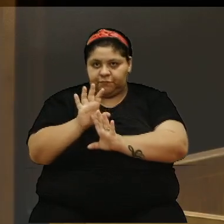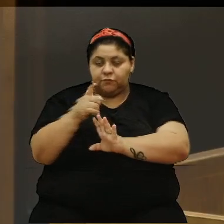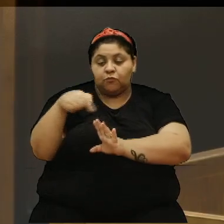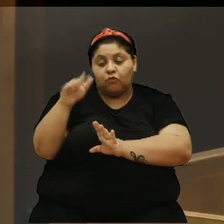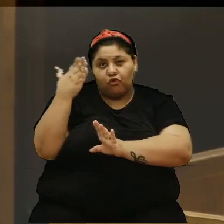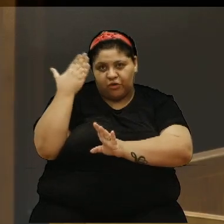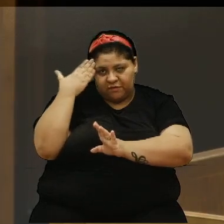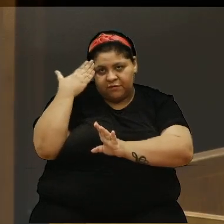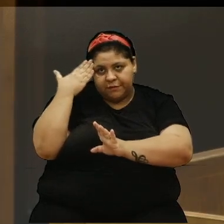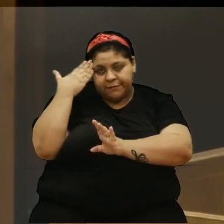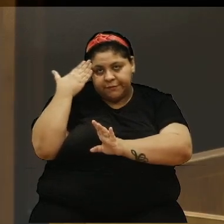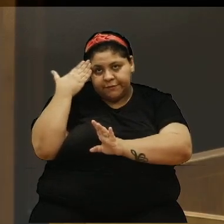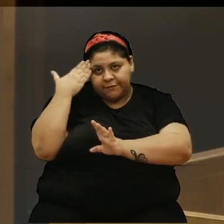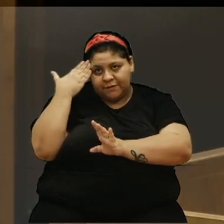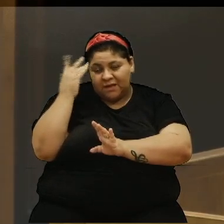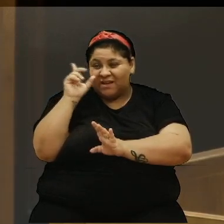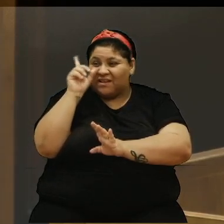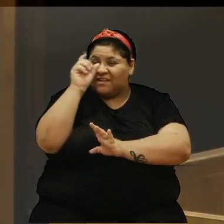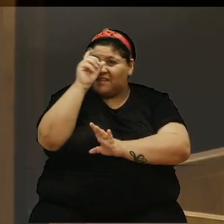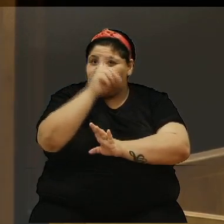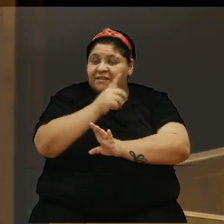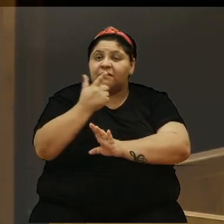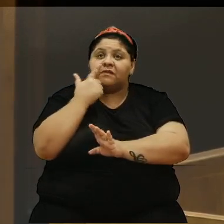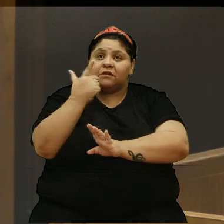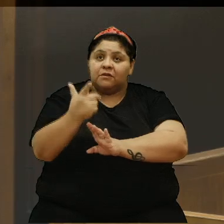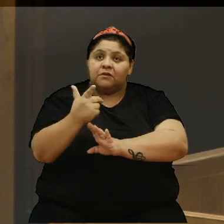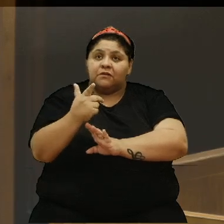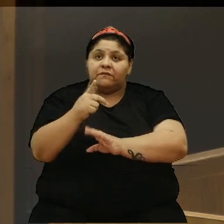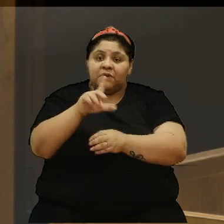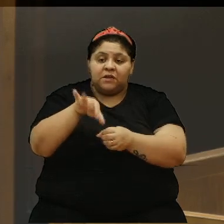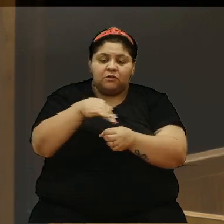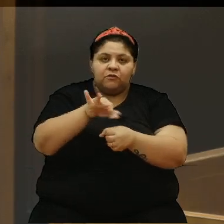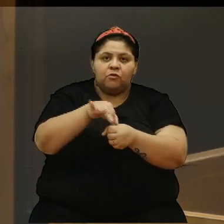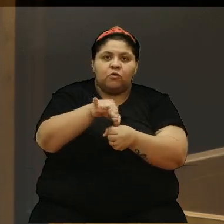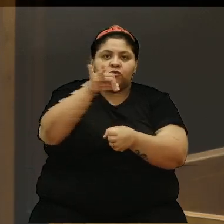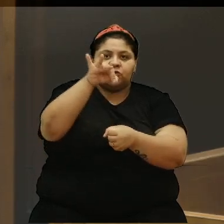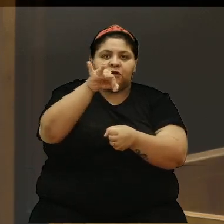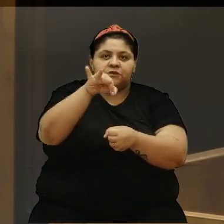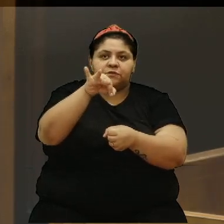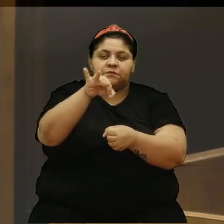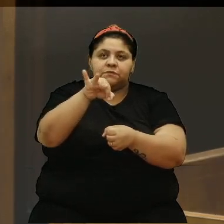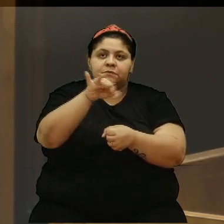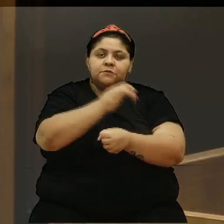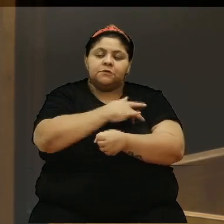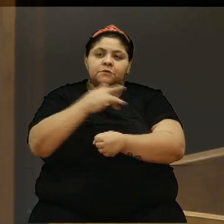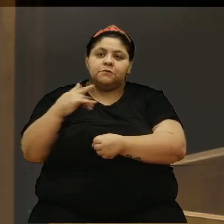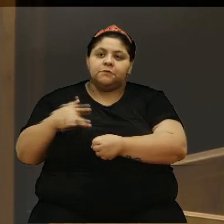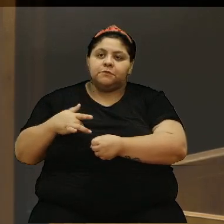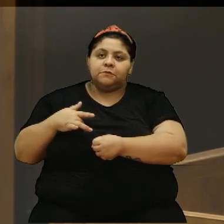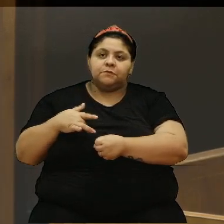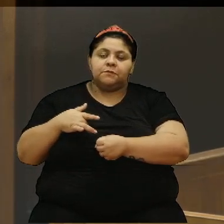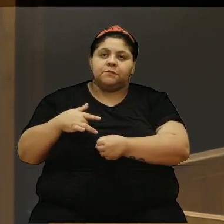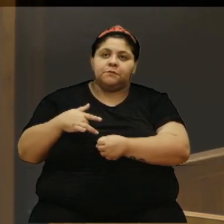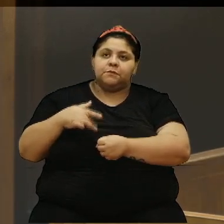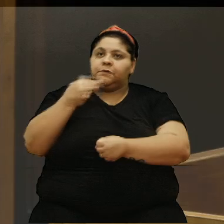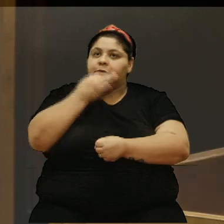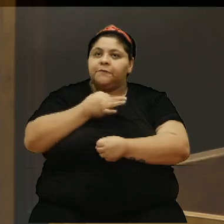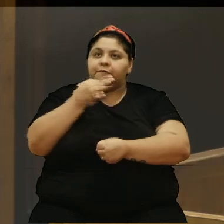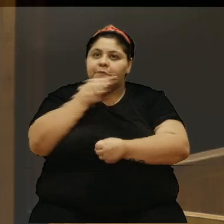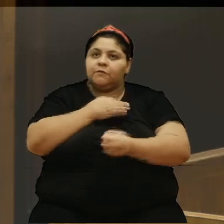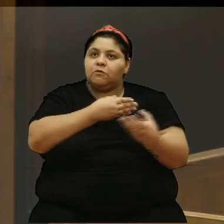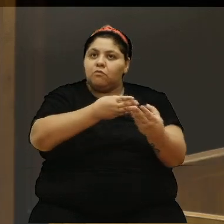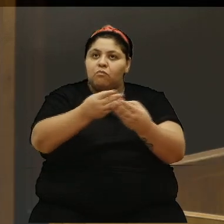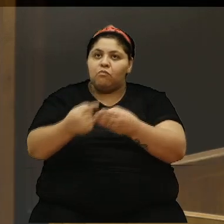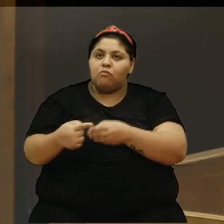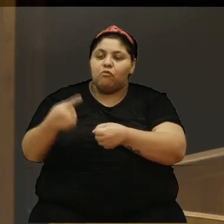sabemos que o quão difícil é quando se fala em um consórcio de saúde na nossa região. Boa parte dos municípios entendem que